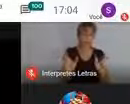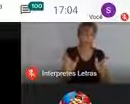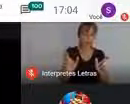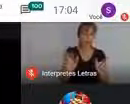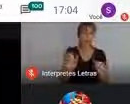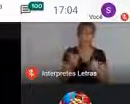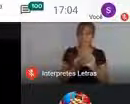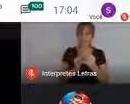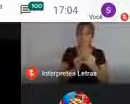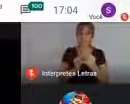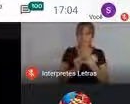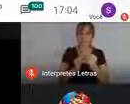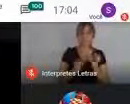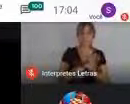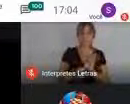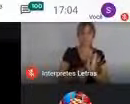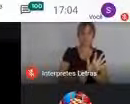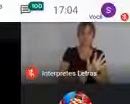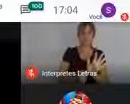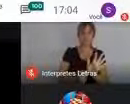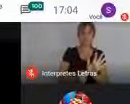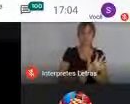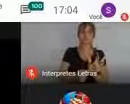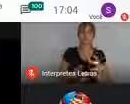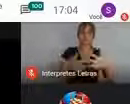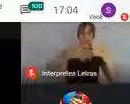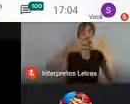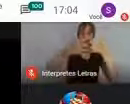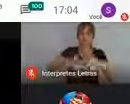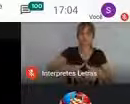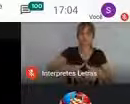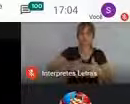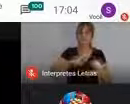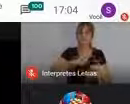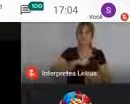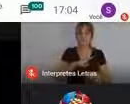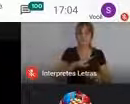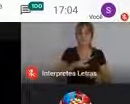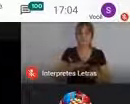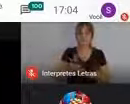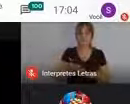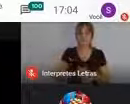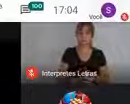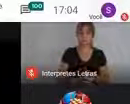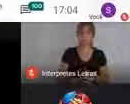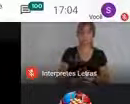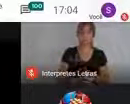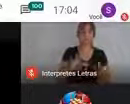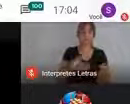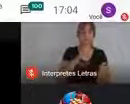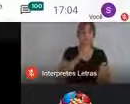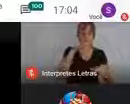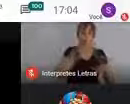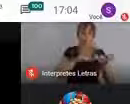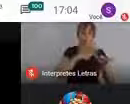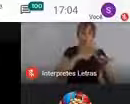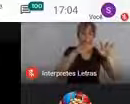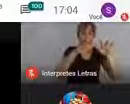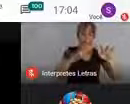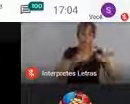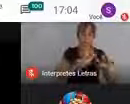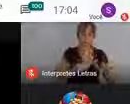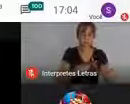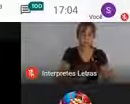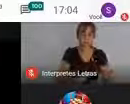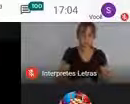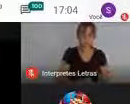de água, unidades fisiológicas, como maré, eixo, maré, vaza. Então, quando nós não encontramos a origem,